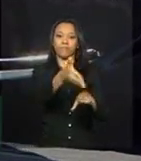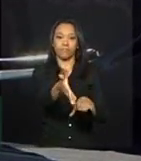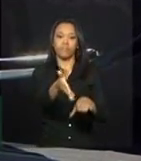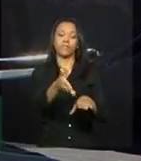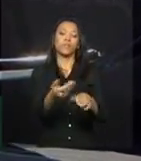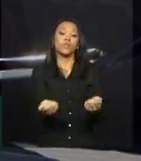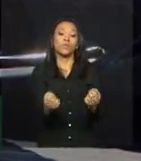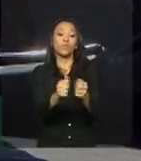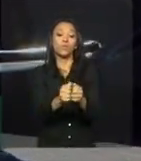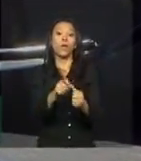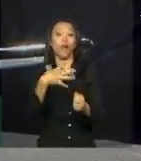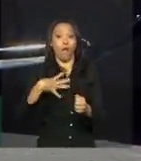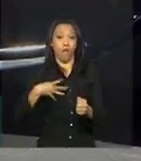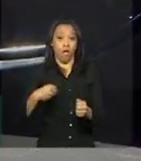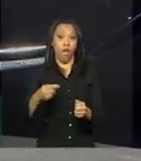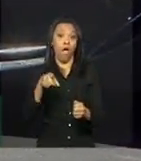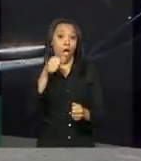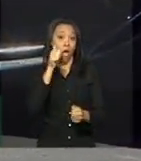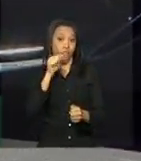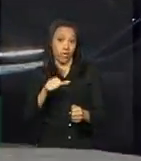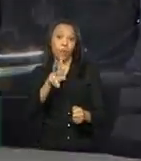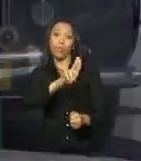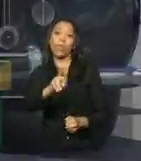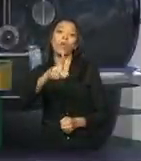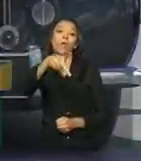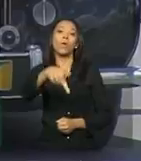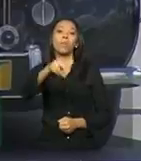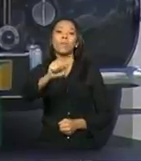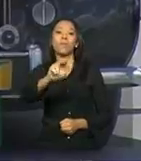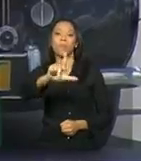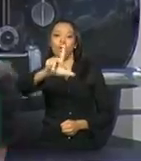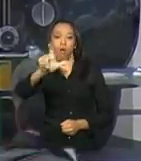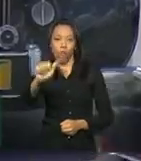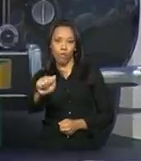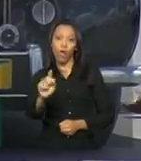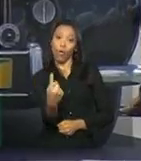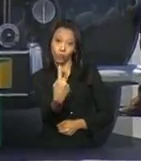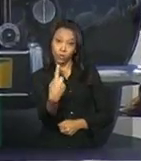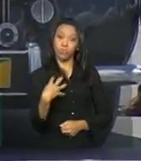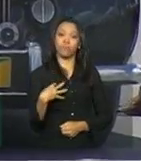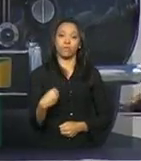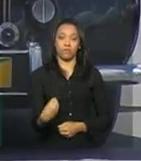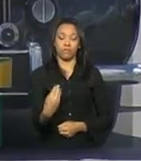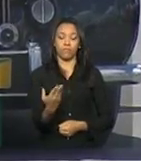Ao lado dela, sua filha Paula. Sua única filha, Luciana.